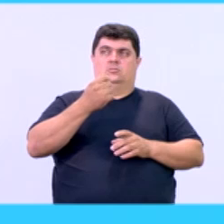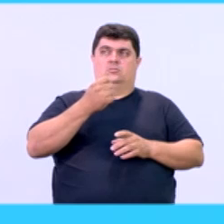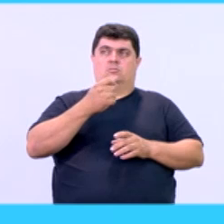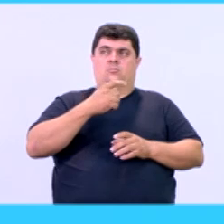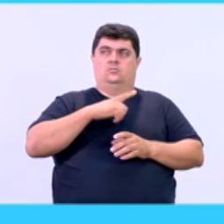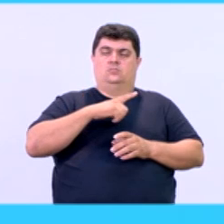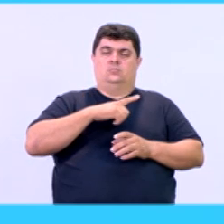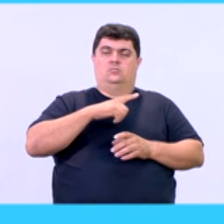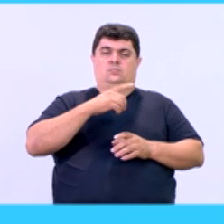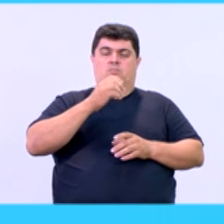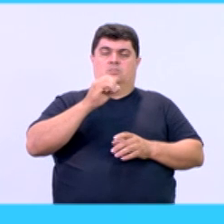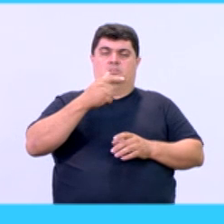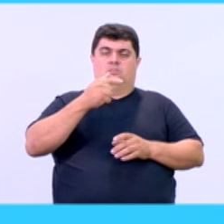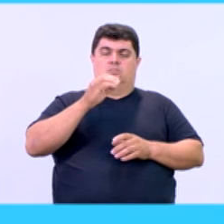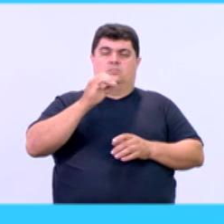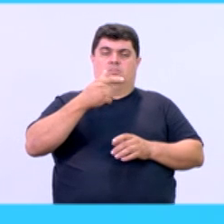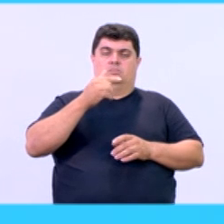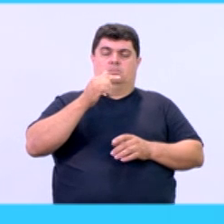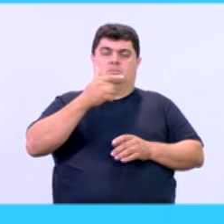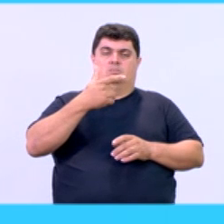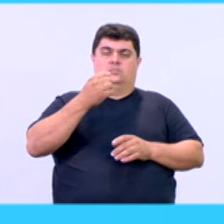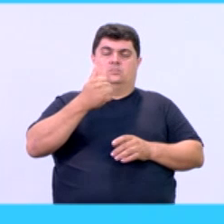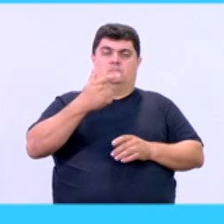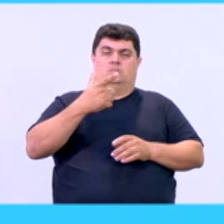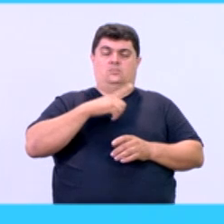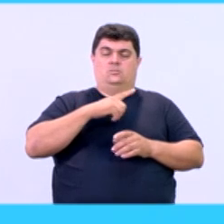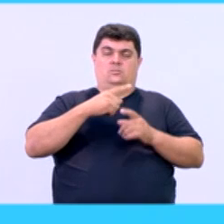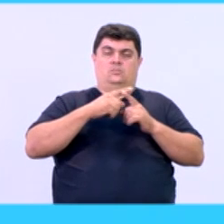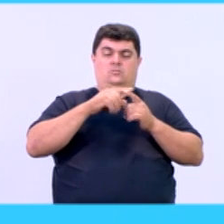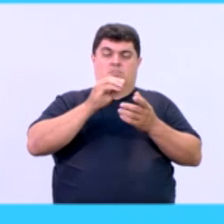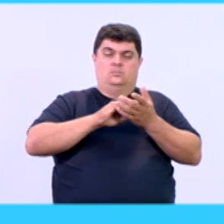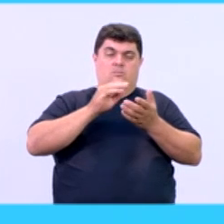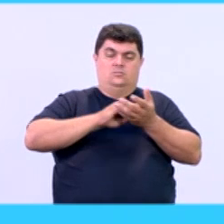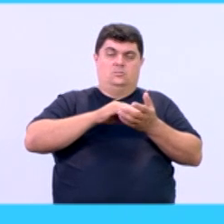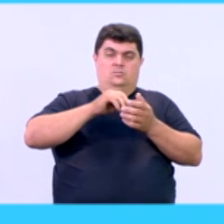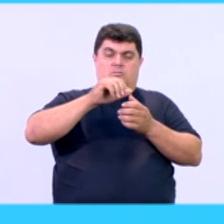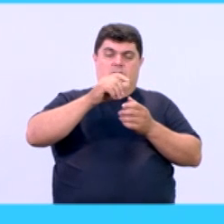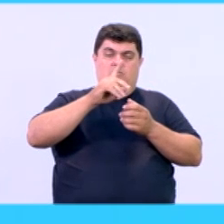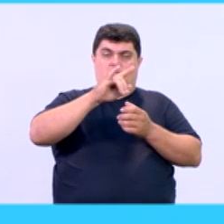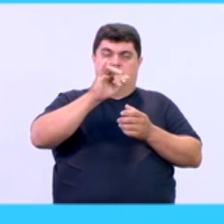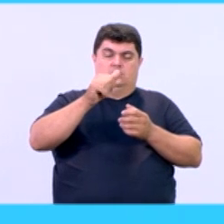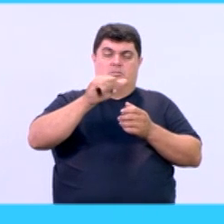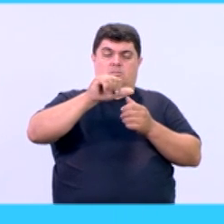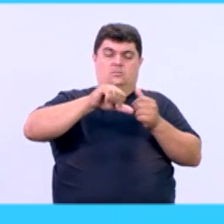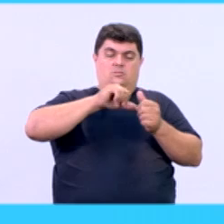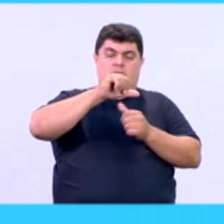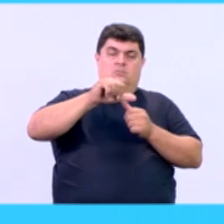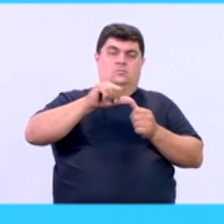assim que a data está sendo preenchida. Na notação inglesa, né? Ano,